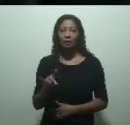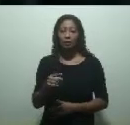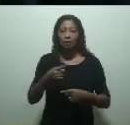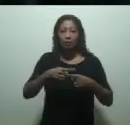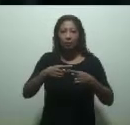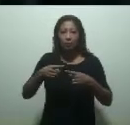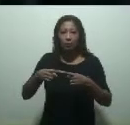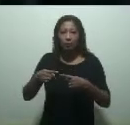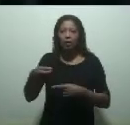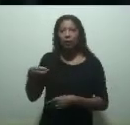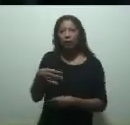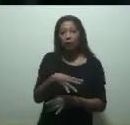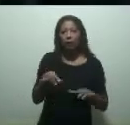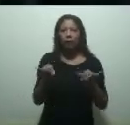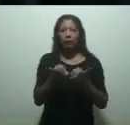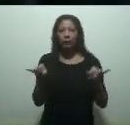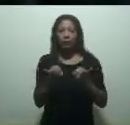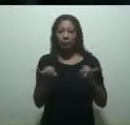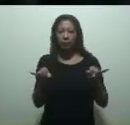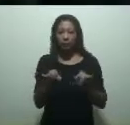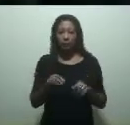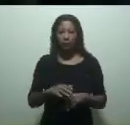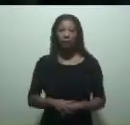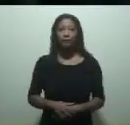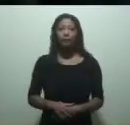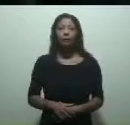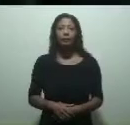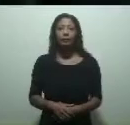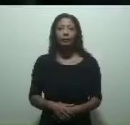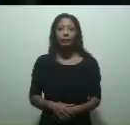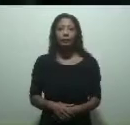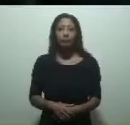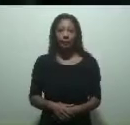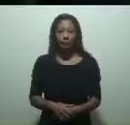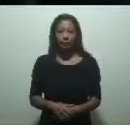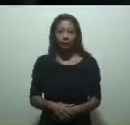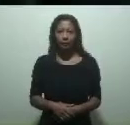Nova Parnamirim, no loteamento Parque das Árvores.